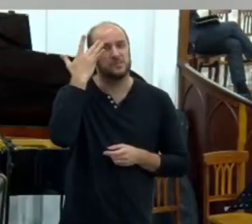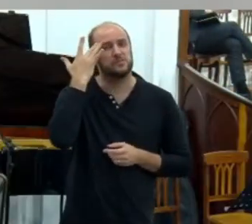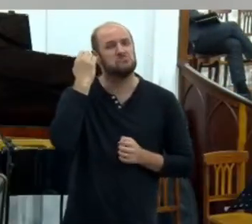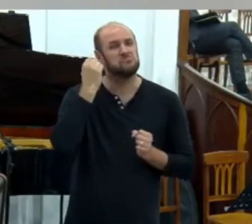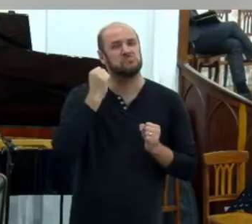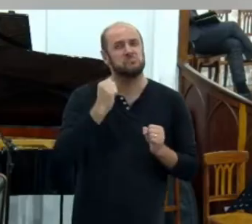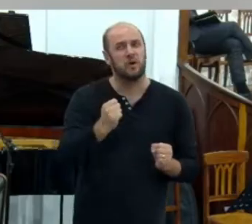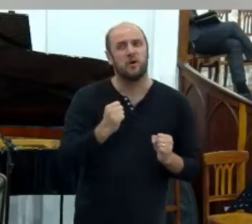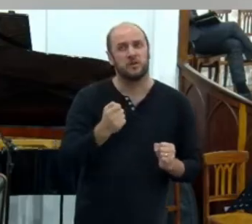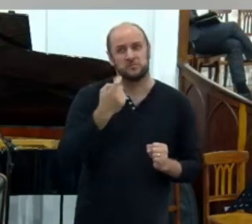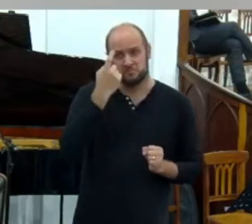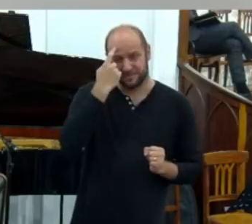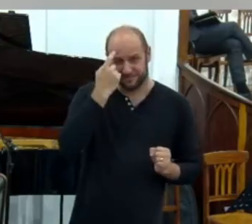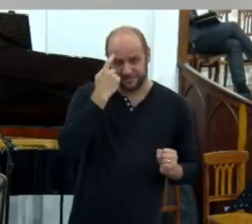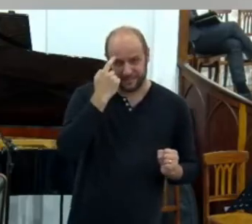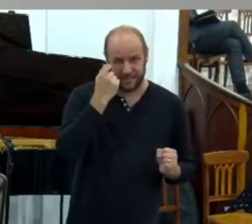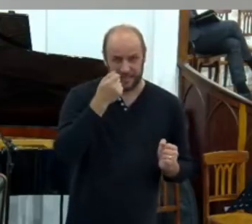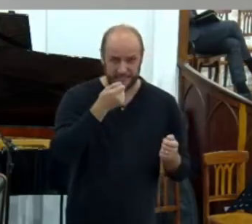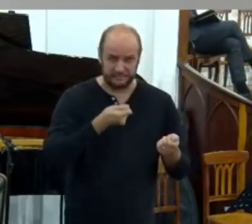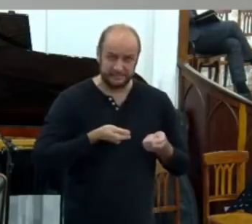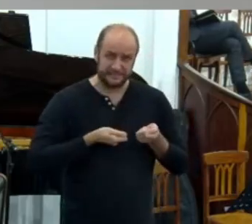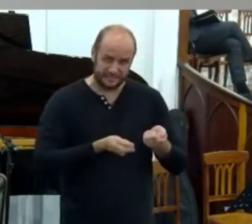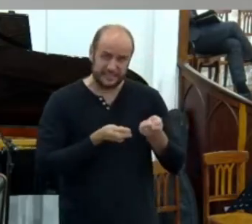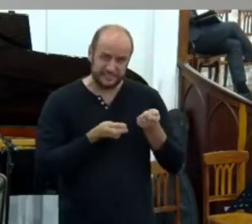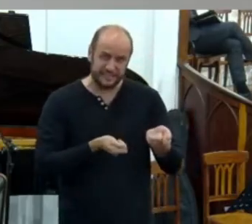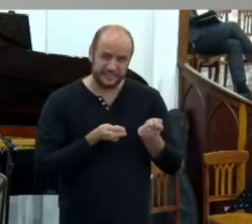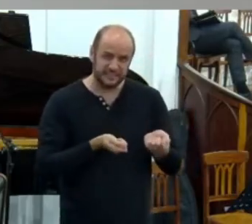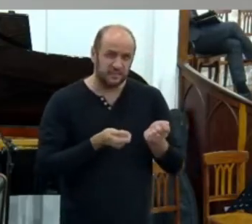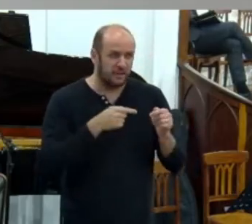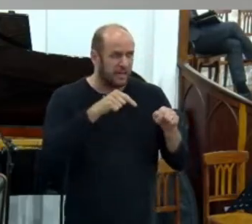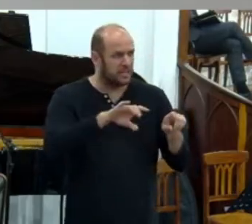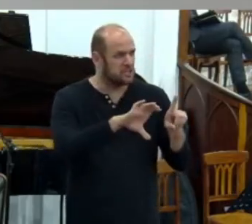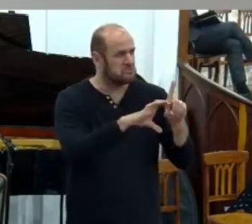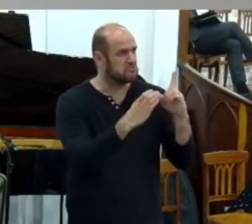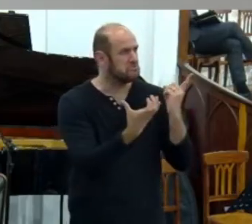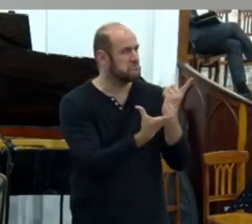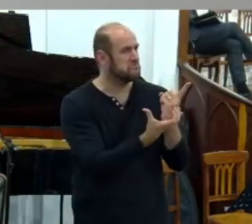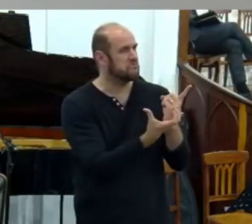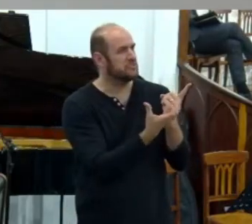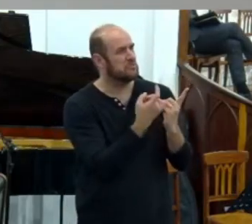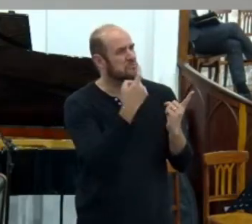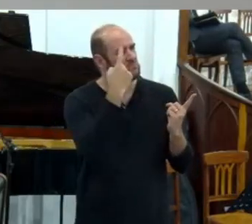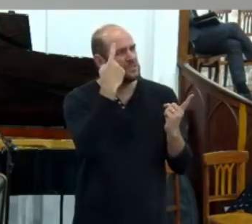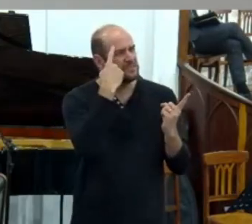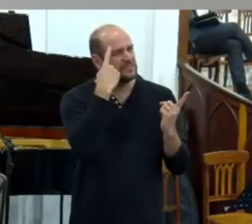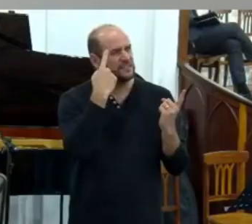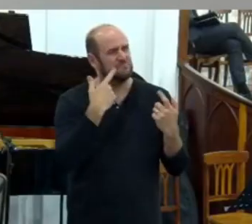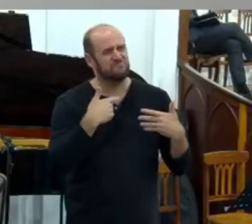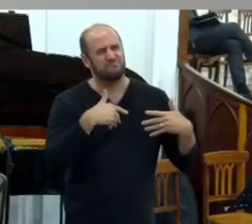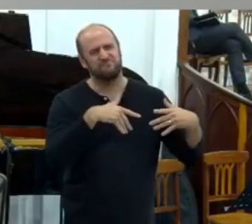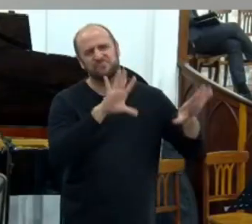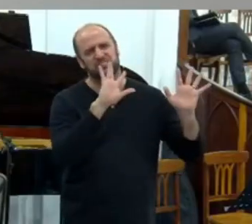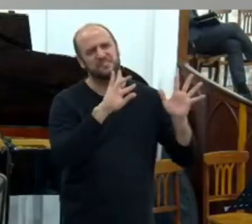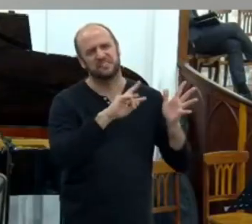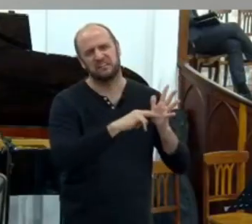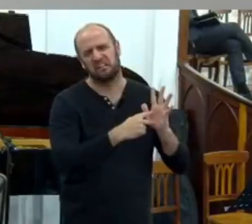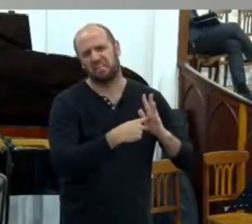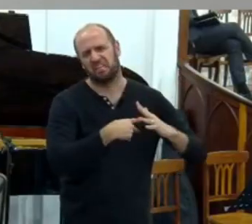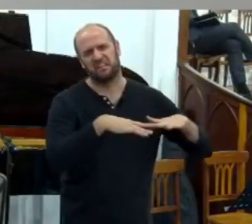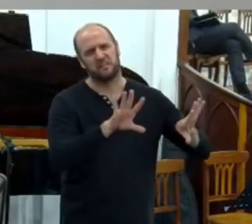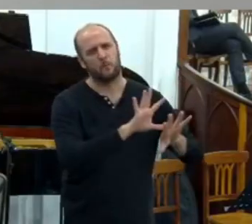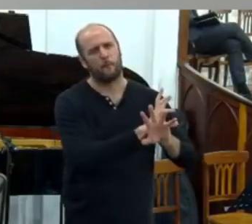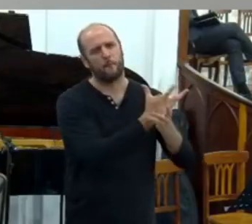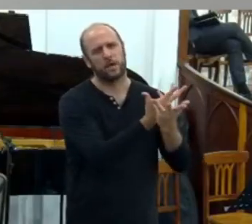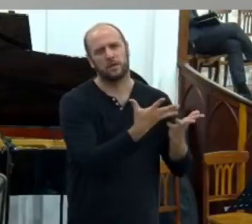ceder a esta tentação de transformar este momento em algo simplesmente sem vida,